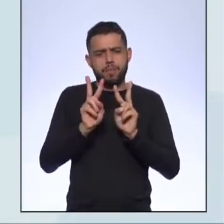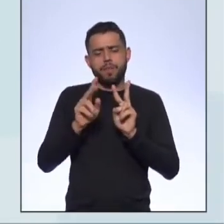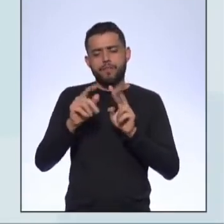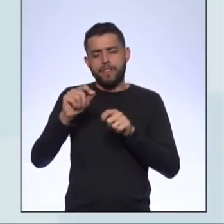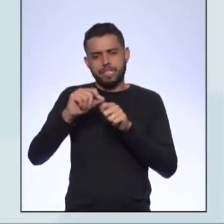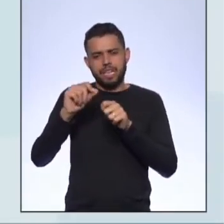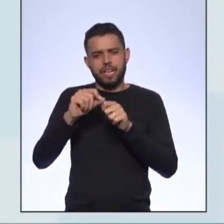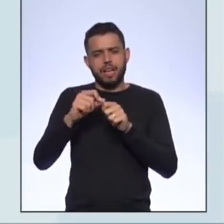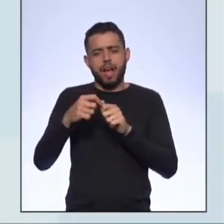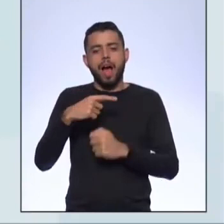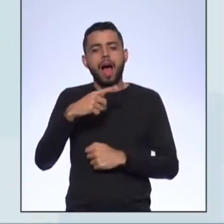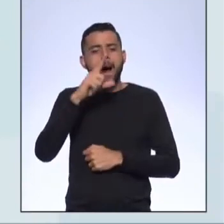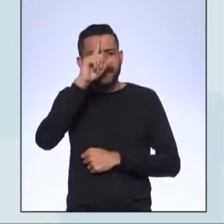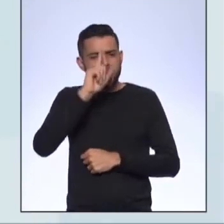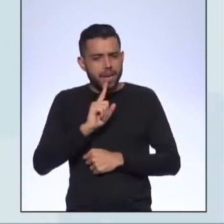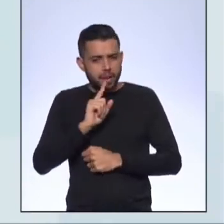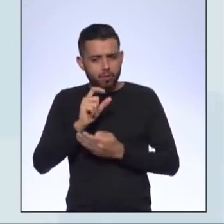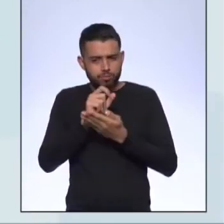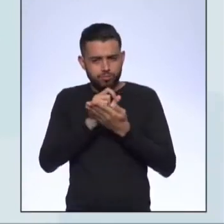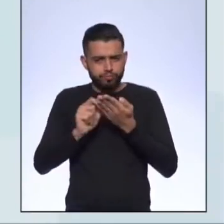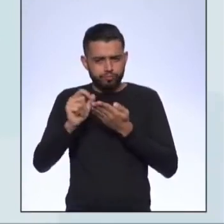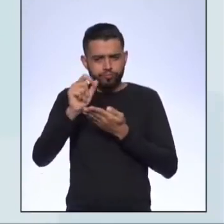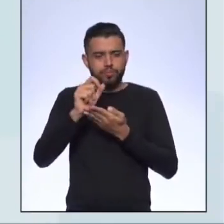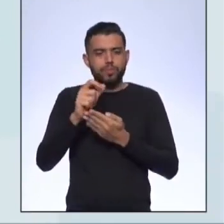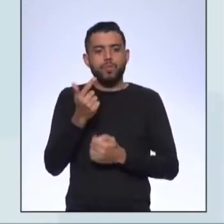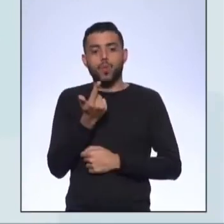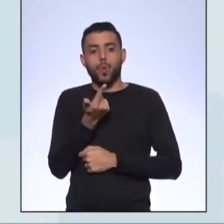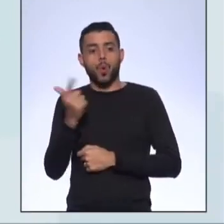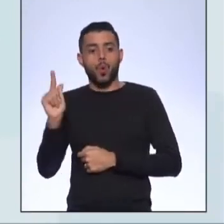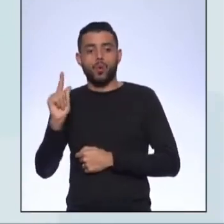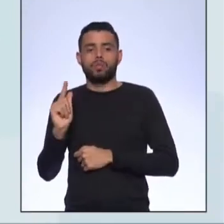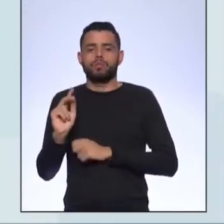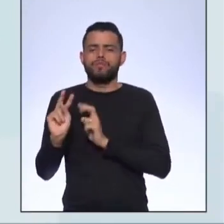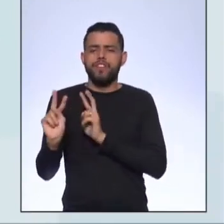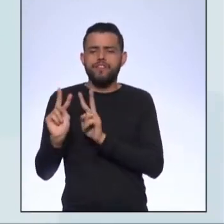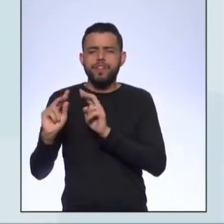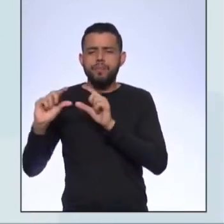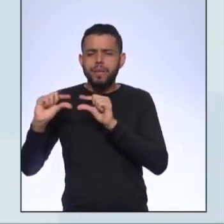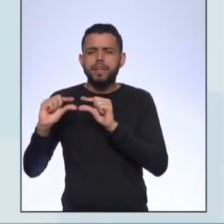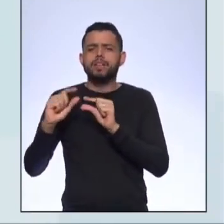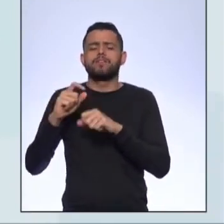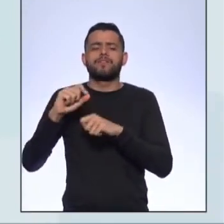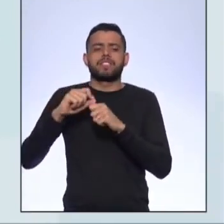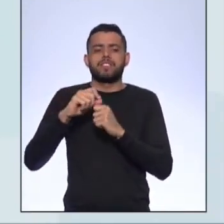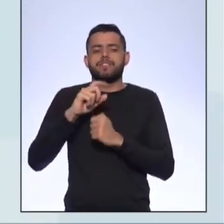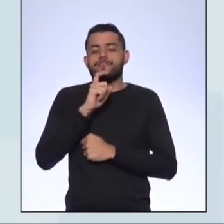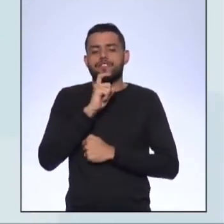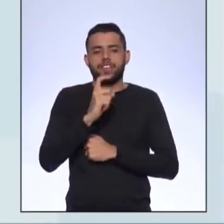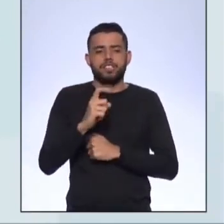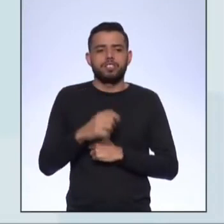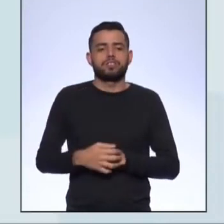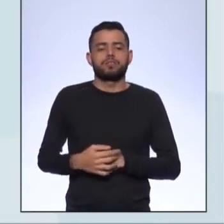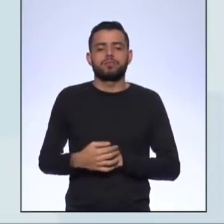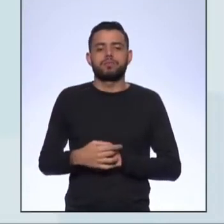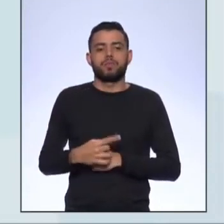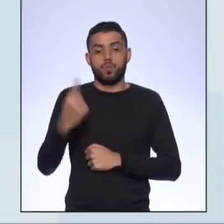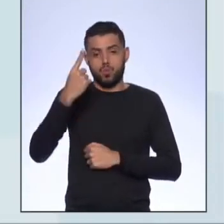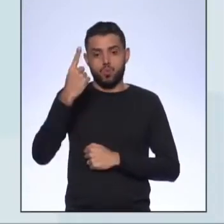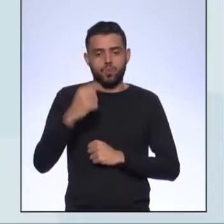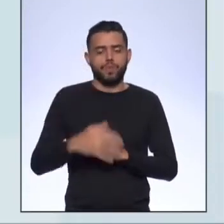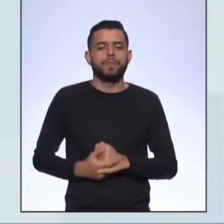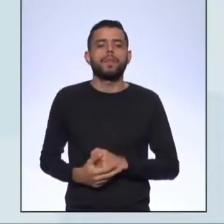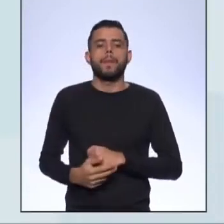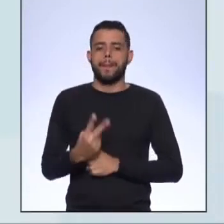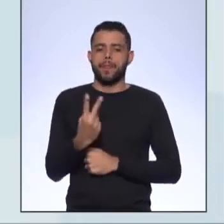amarelo, e outro que tem só informação para produzir verde. Então, esse foi o cruzamento 1. Cruzamento